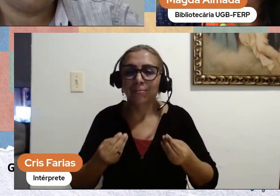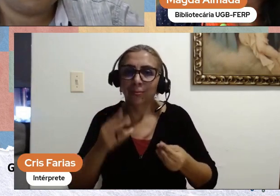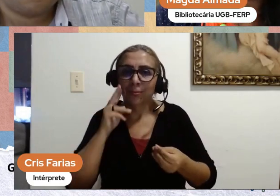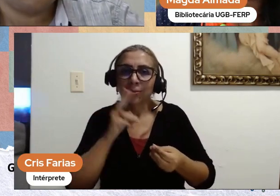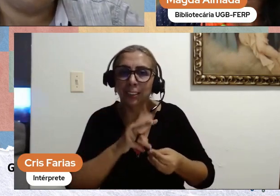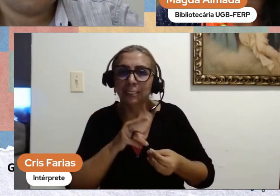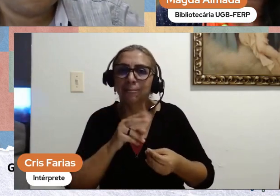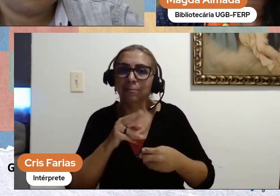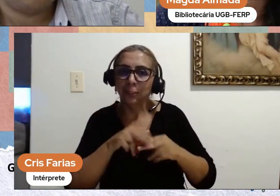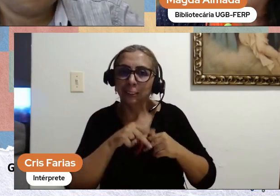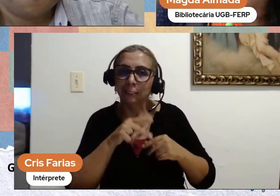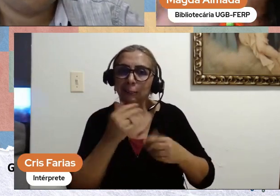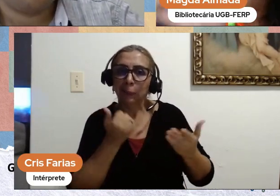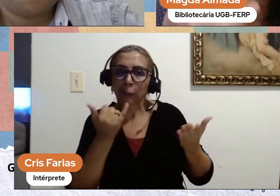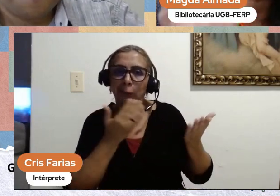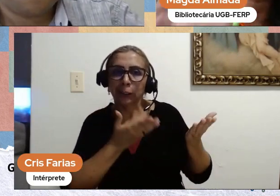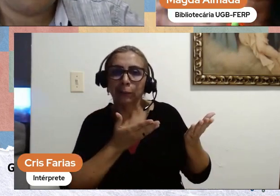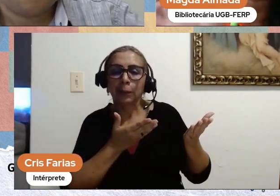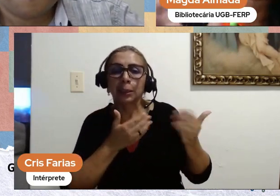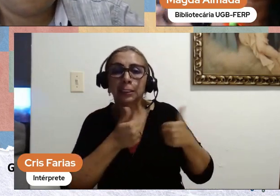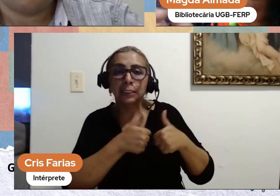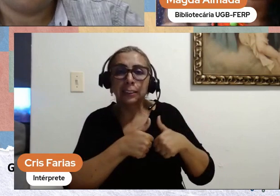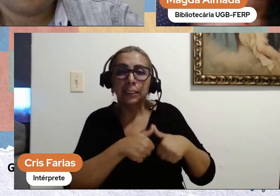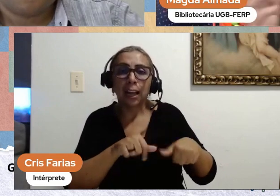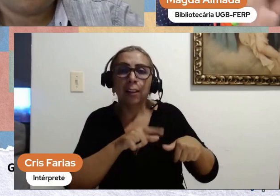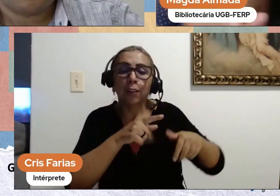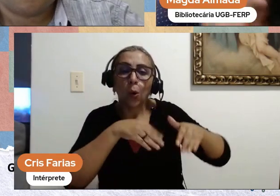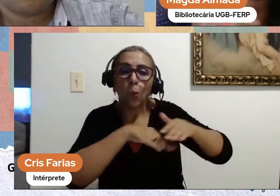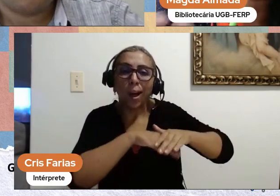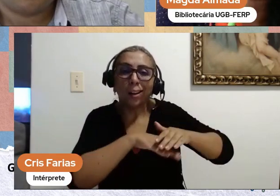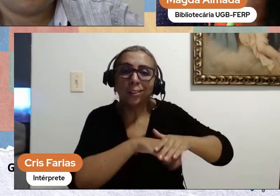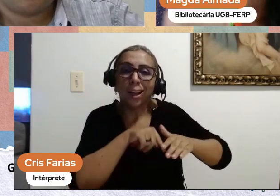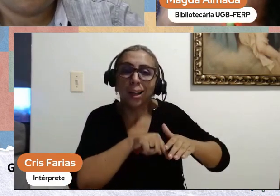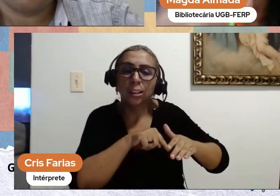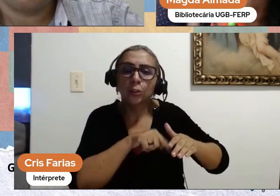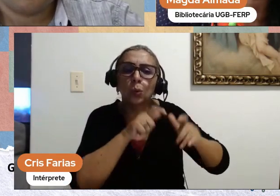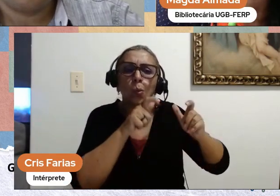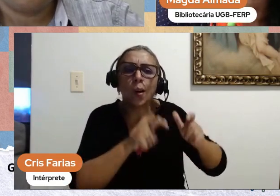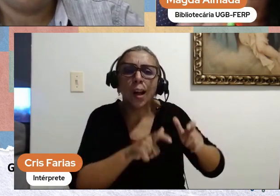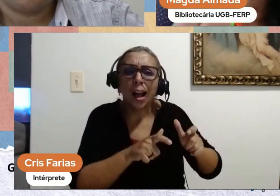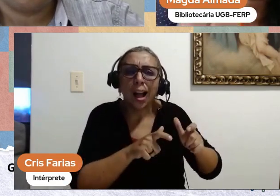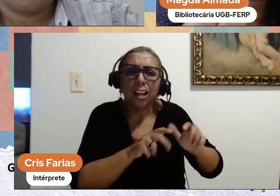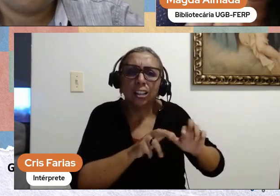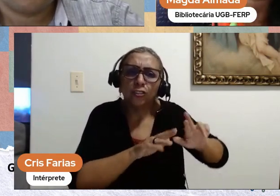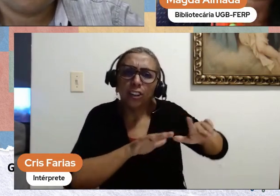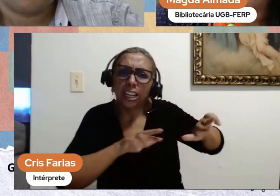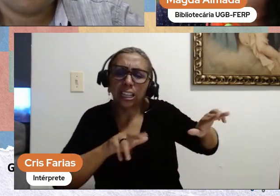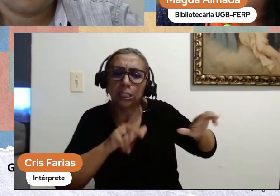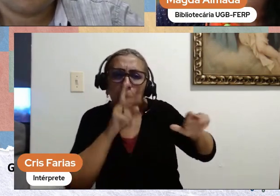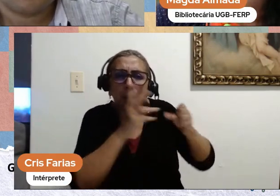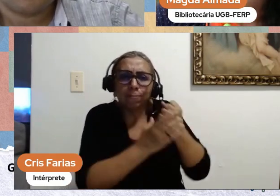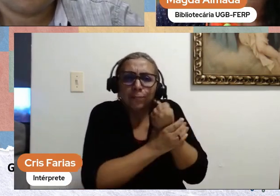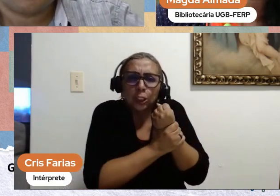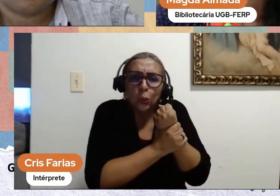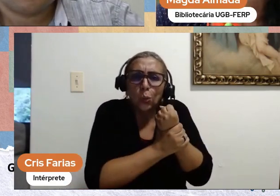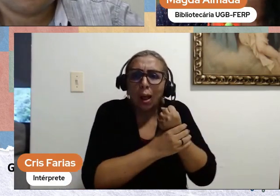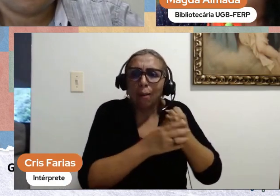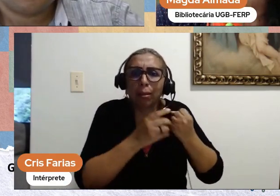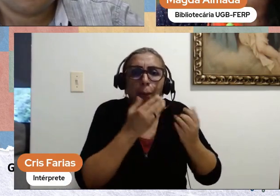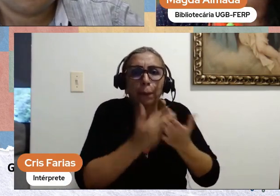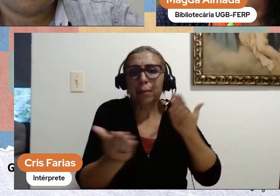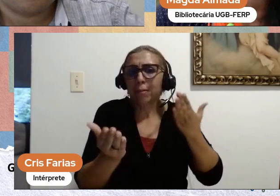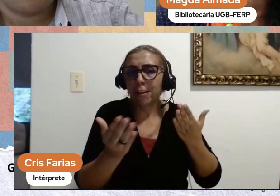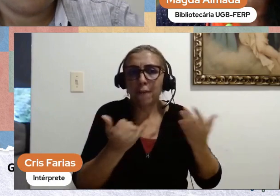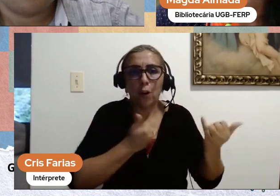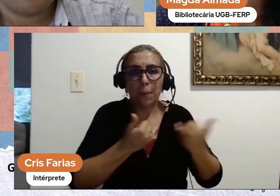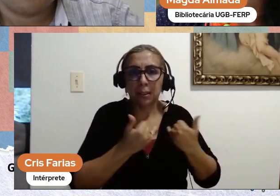tão importantes, né? Porque eles estavam até armazenados em lugares distintos para conservar, para não perder informação. E praticamente